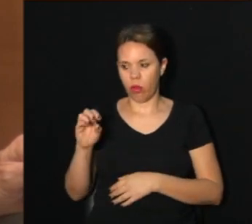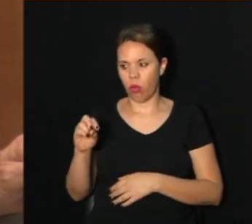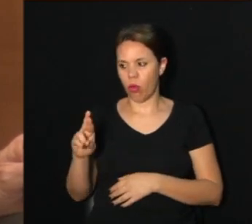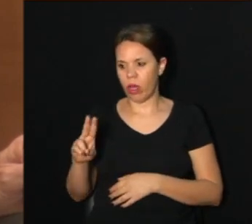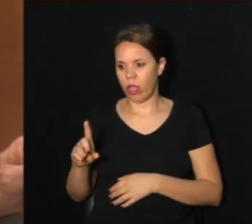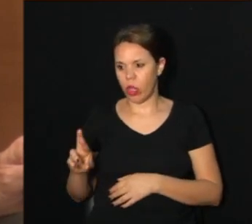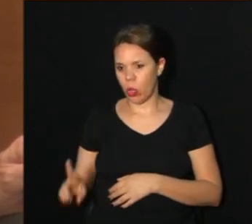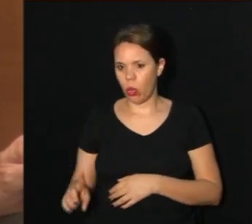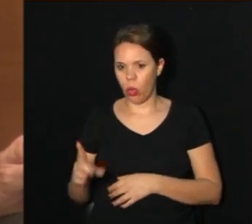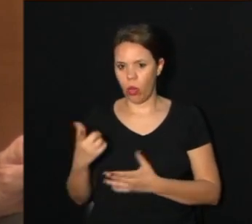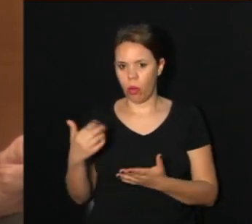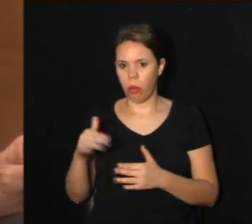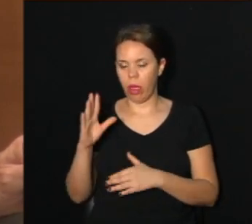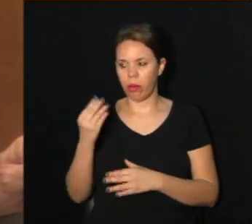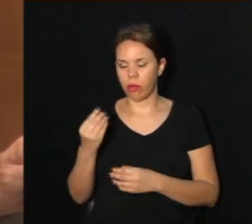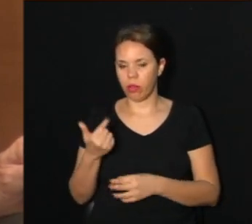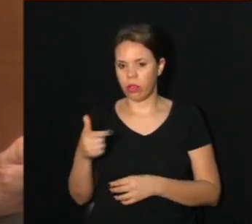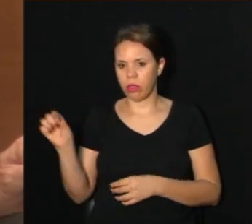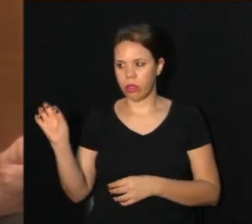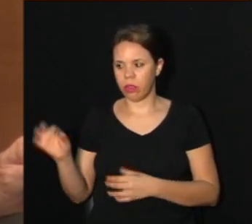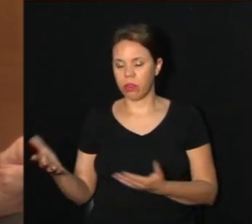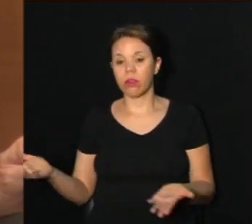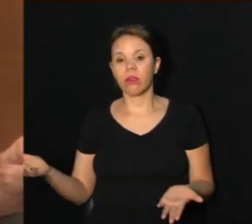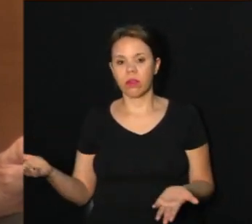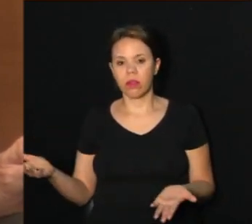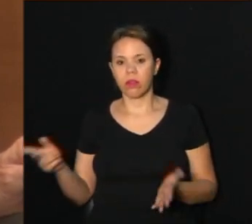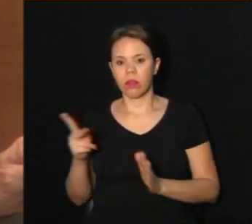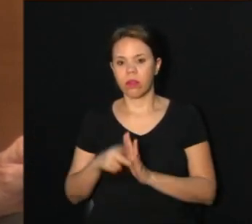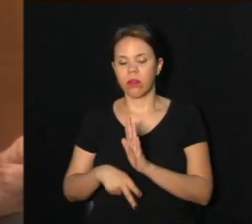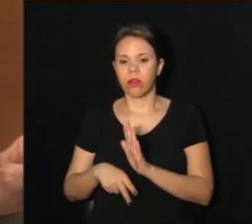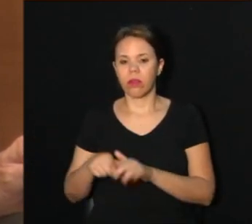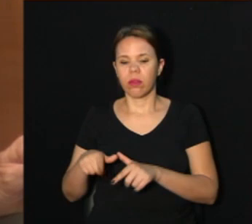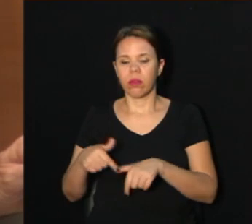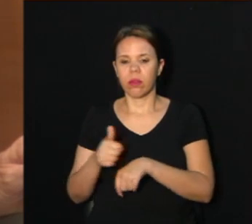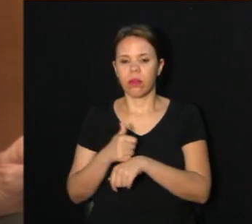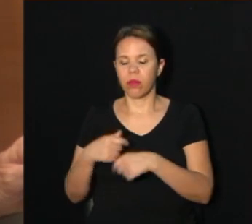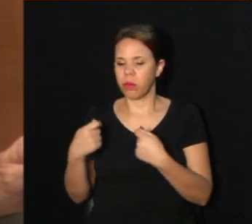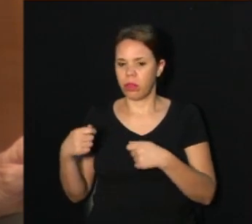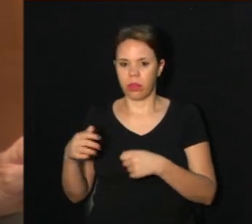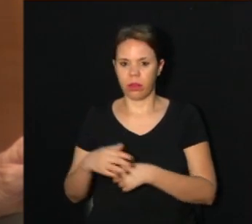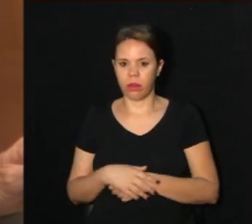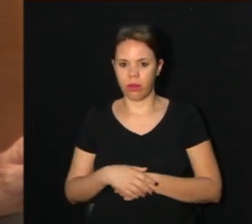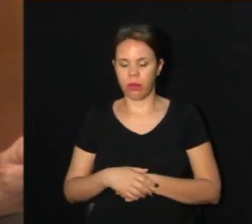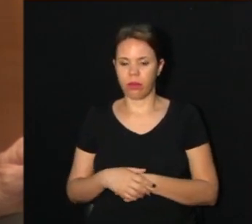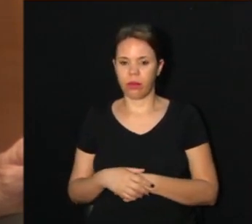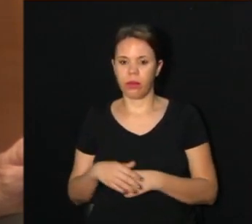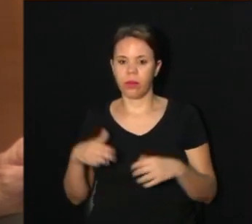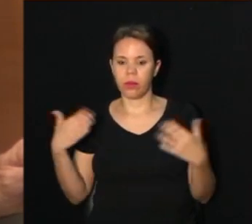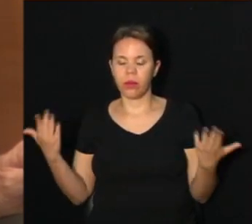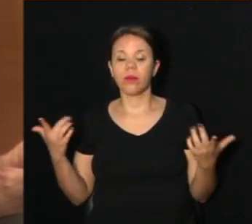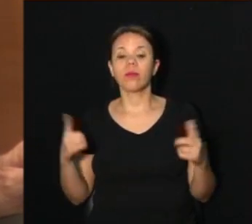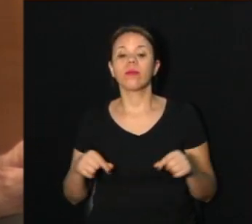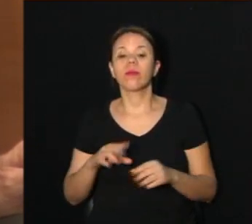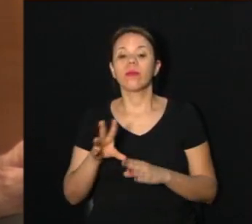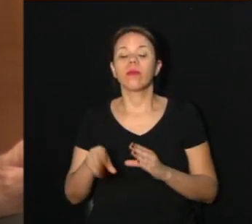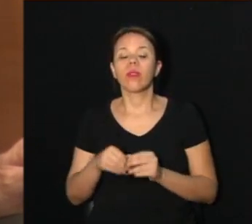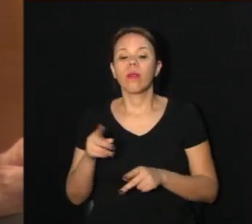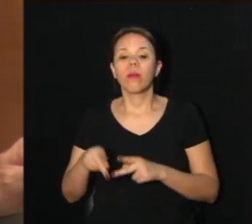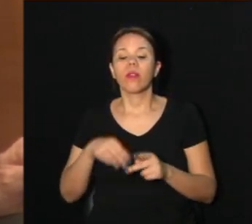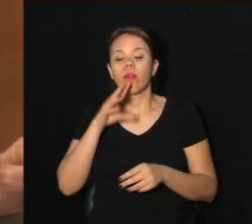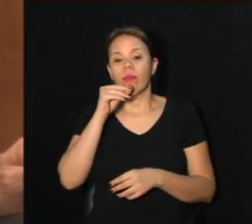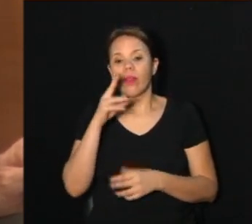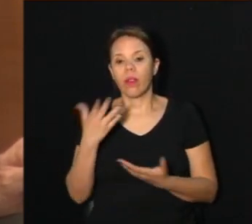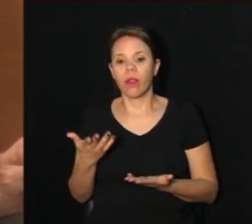demais. Eles que colocaram 100 no plano de cargos, não precisa. Então, onde vão colocar esse pessoal todo? E